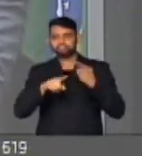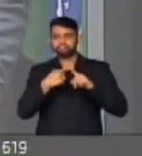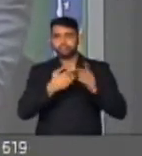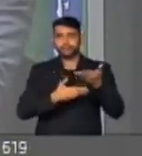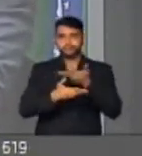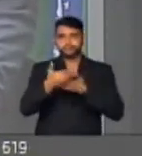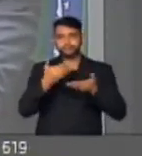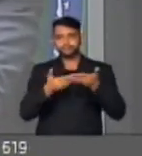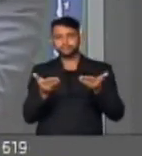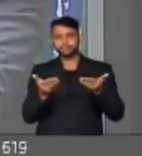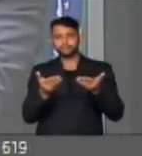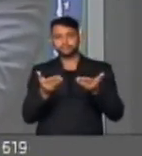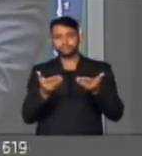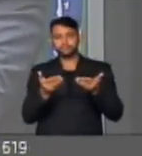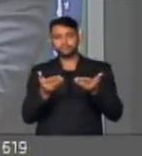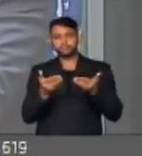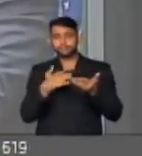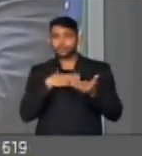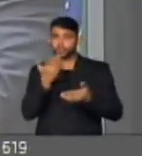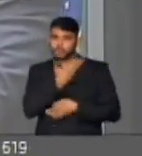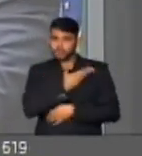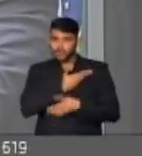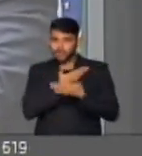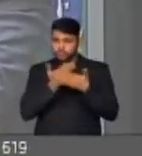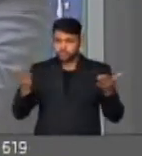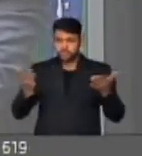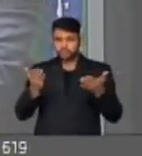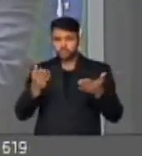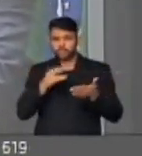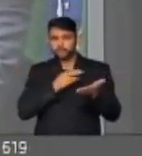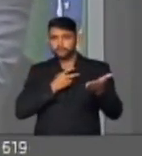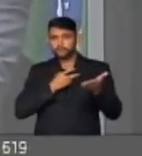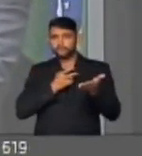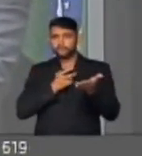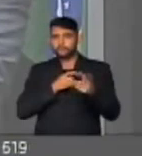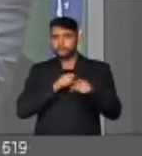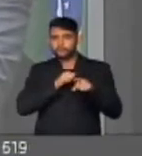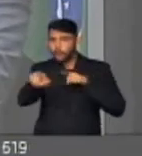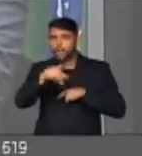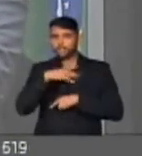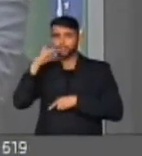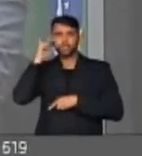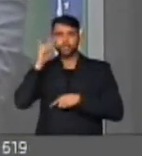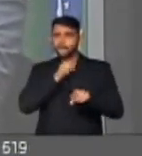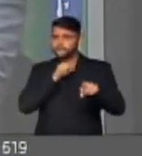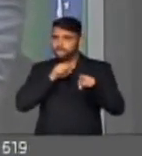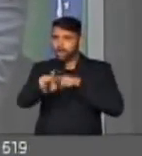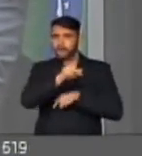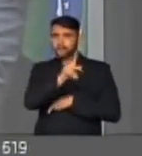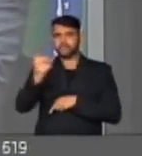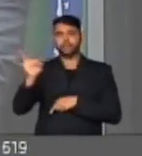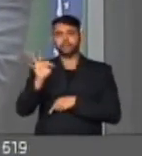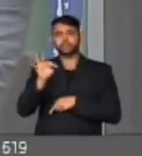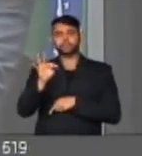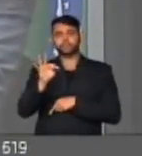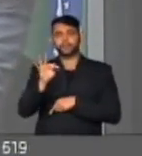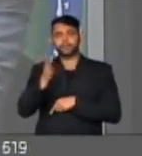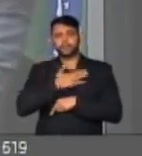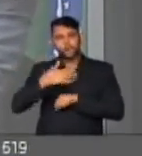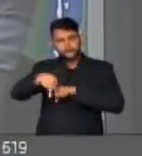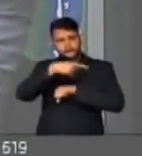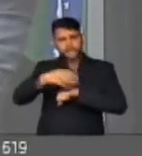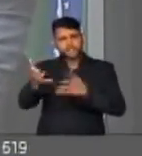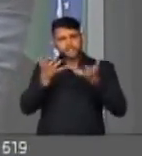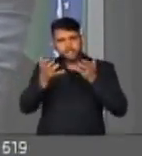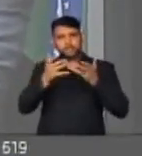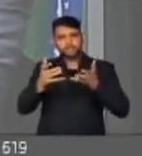cartas mascadas. Meus amigos, fora Dilma! Fora PT! Meu país